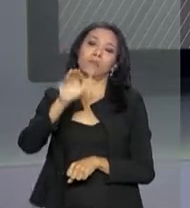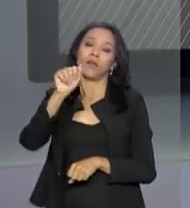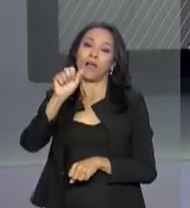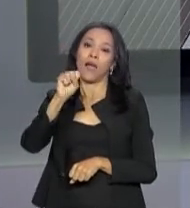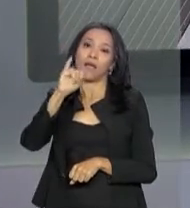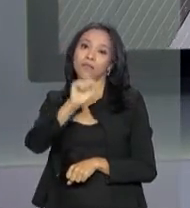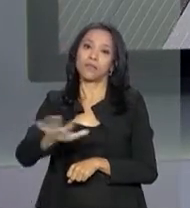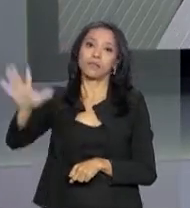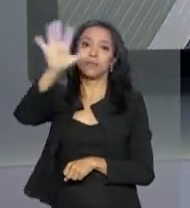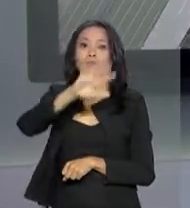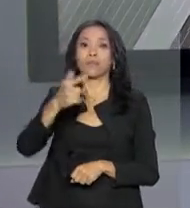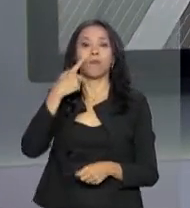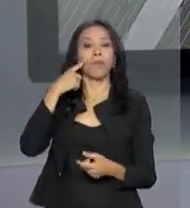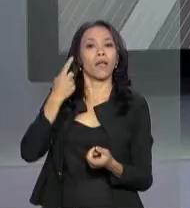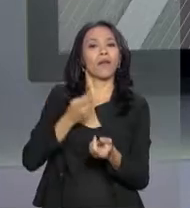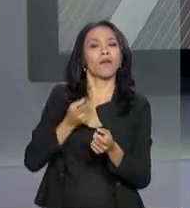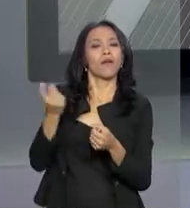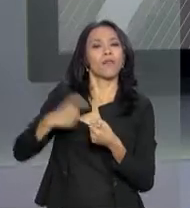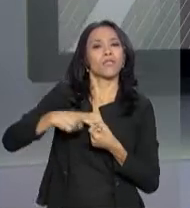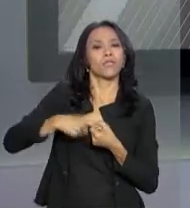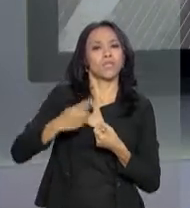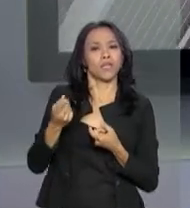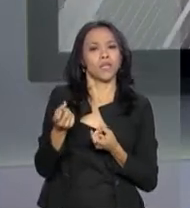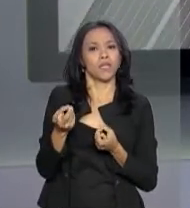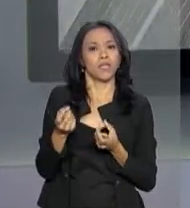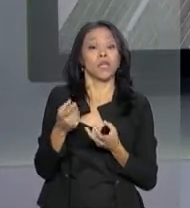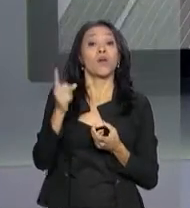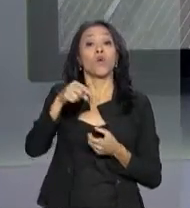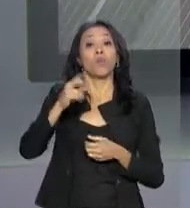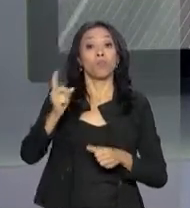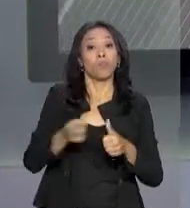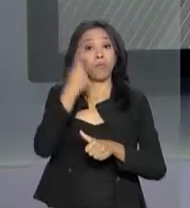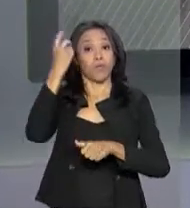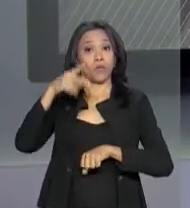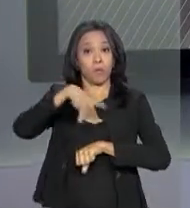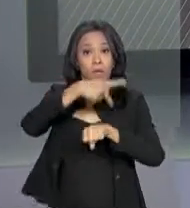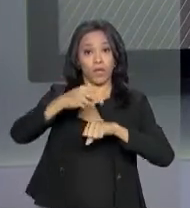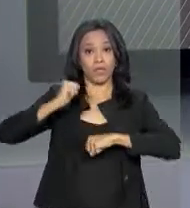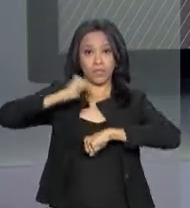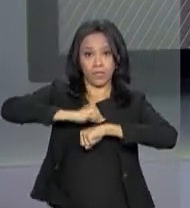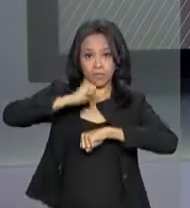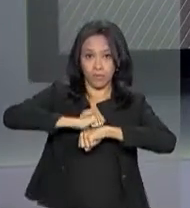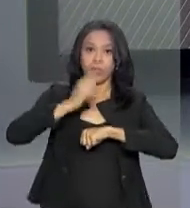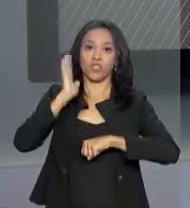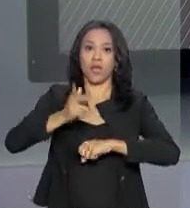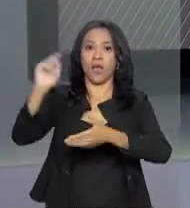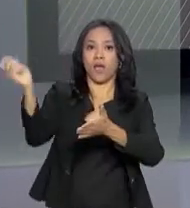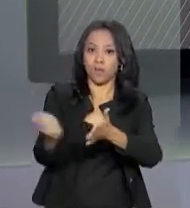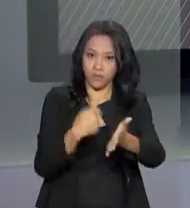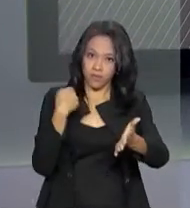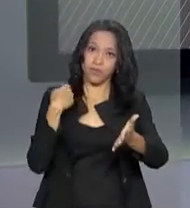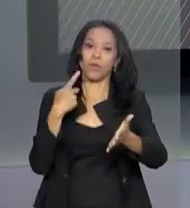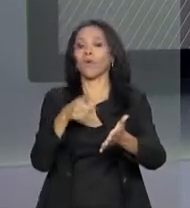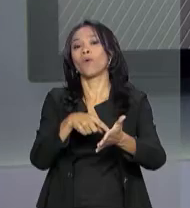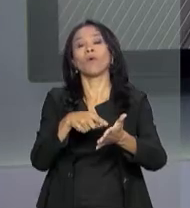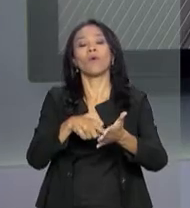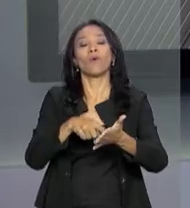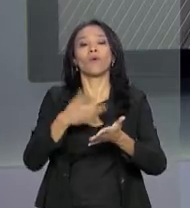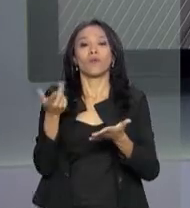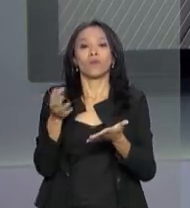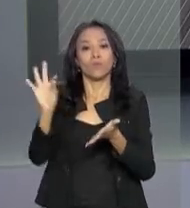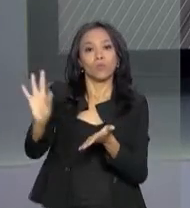parcerias comerciais. O primeiro país visitado foi Singapura, onde o ministro assinou um acordo para evitar a bitributação nas